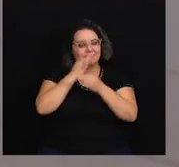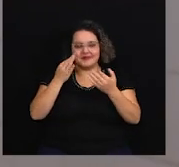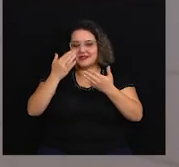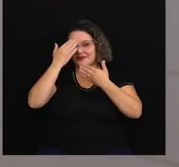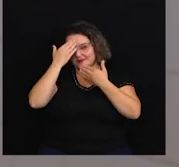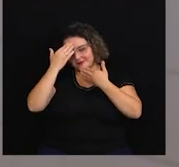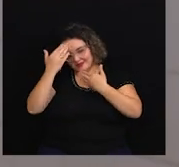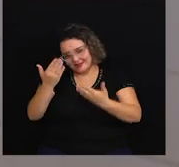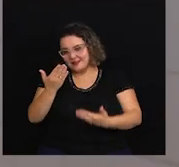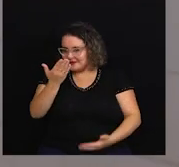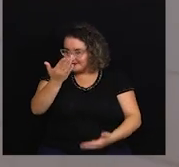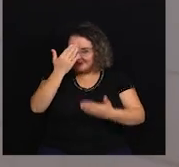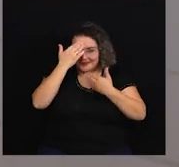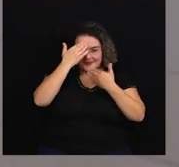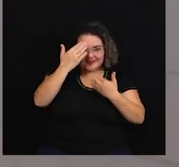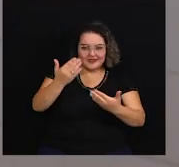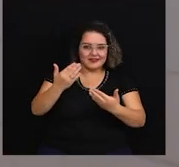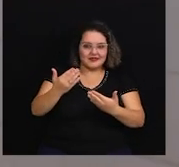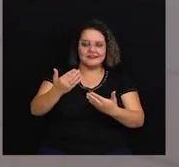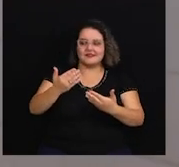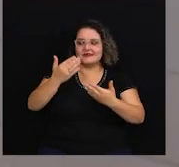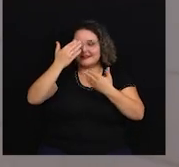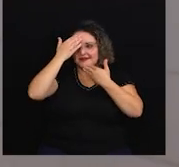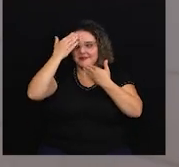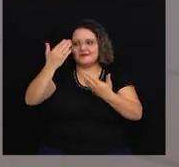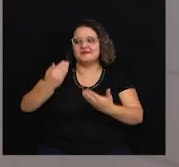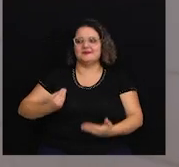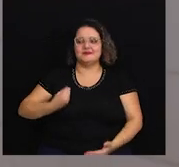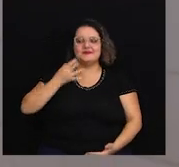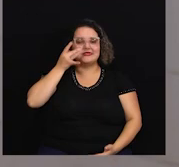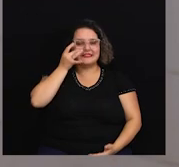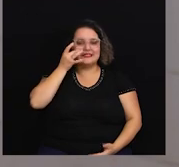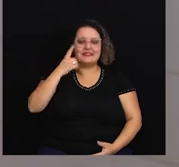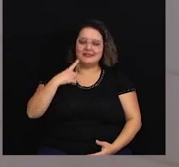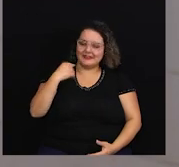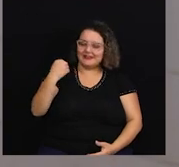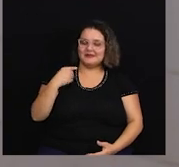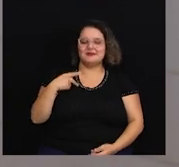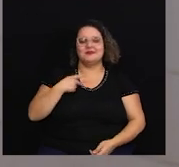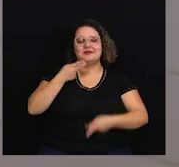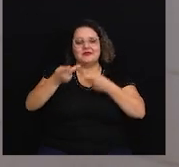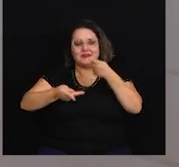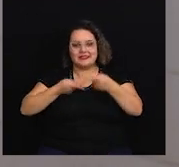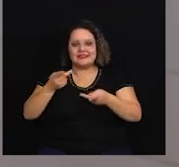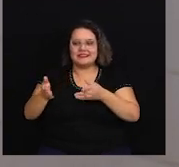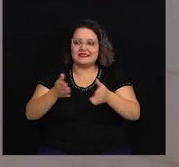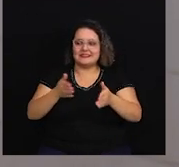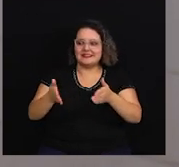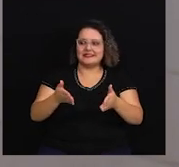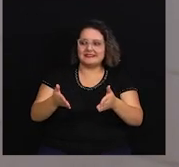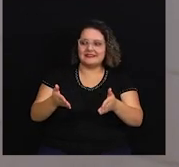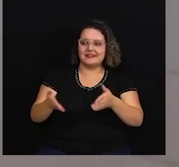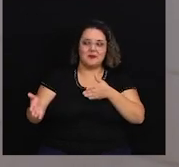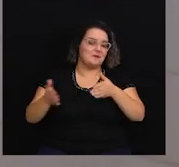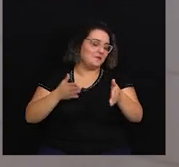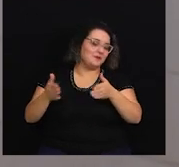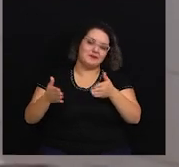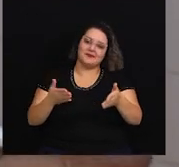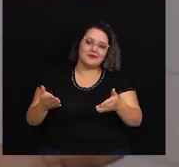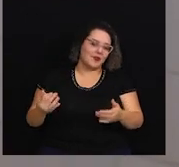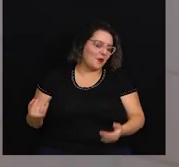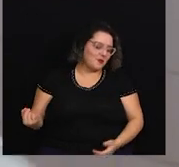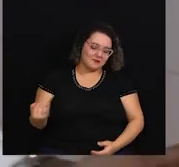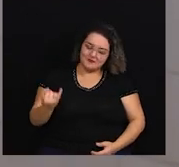obrigado para vocês obrigado de está com a gente tem escolhido a gente para falar desse momento momento que são